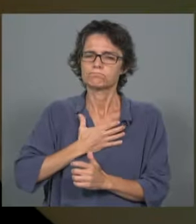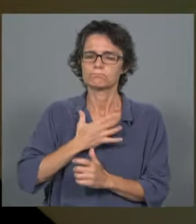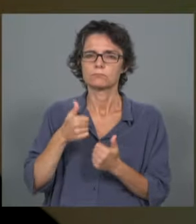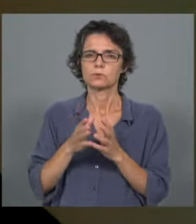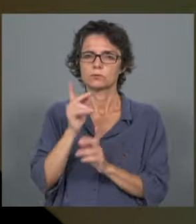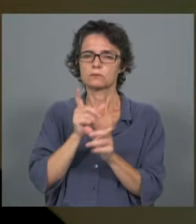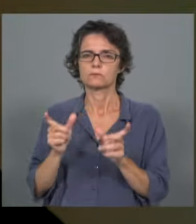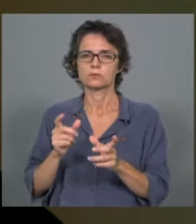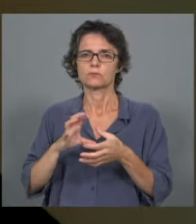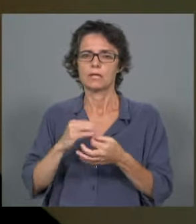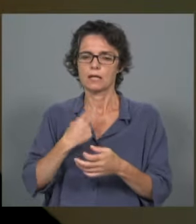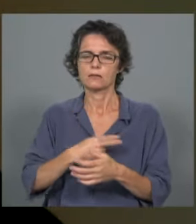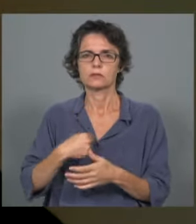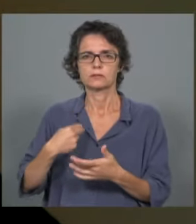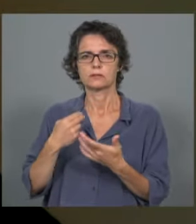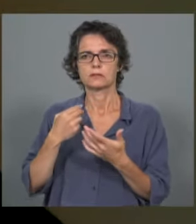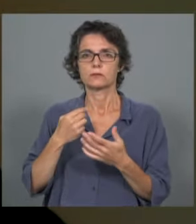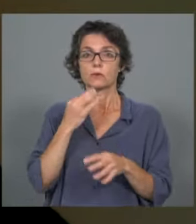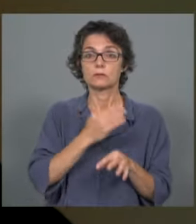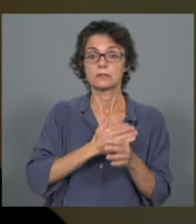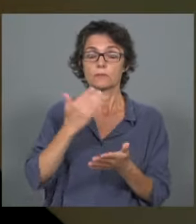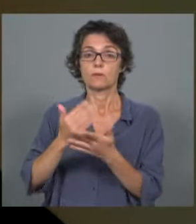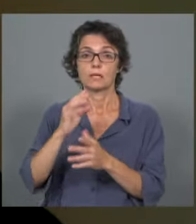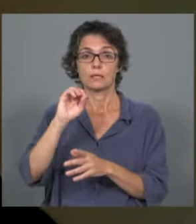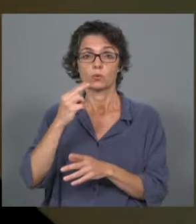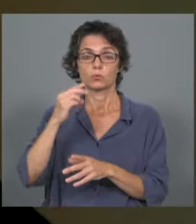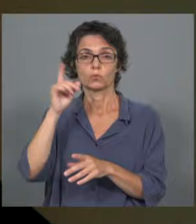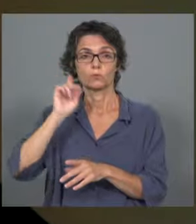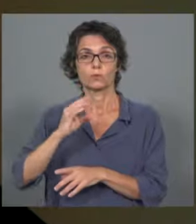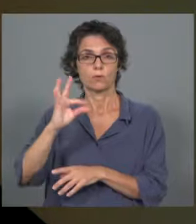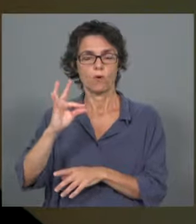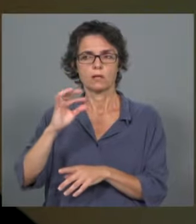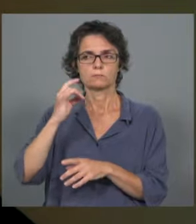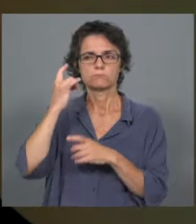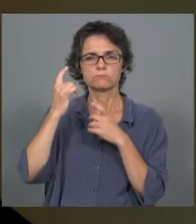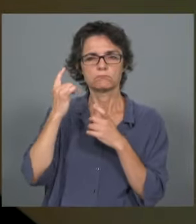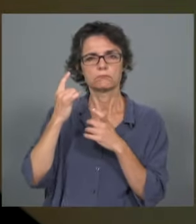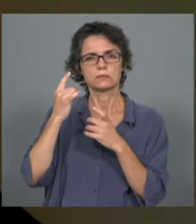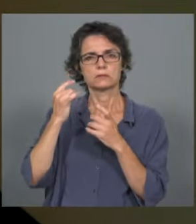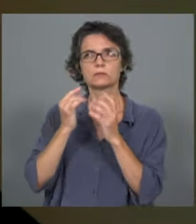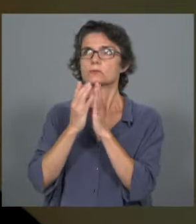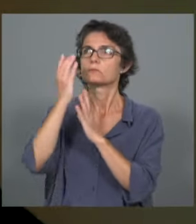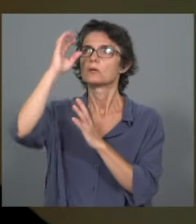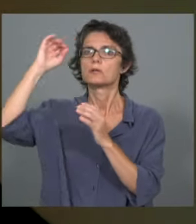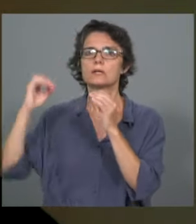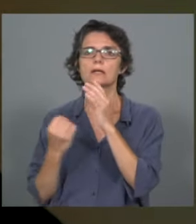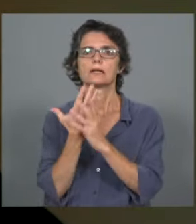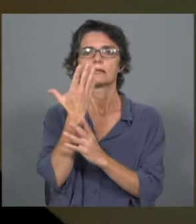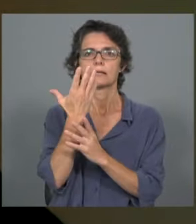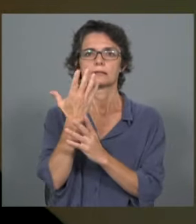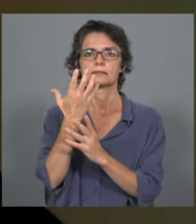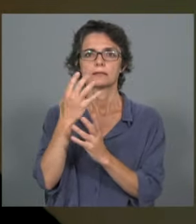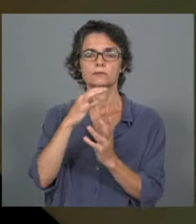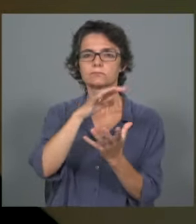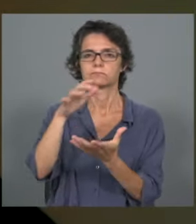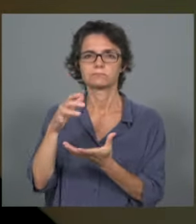de outubro para refletir sobre a criação. Aqui na comunidade de Santo Anselmo ouvi, por